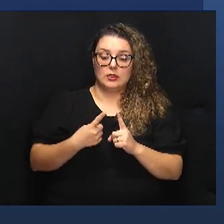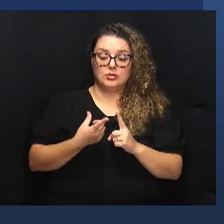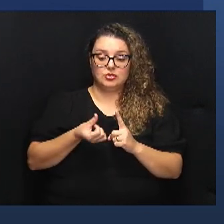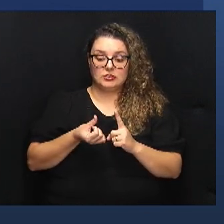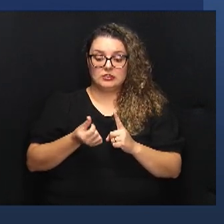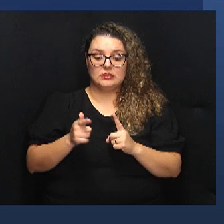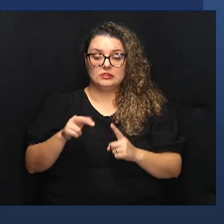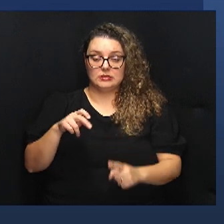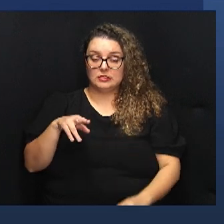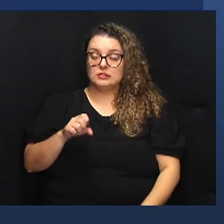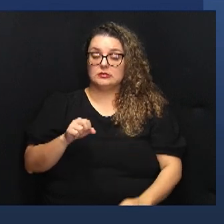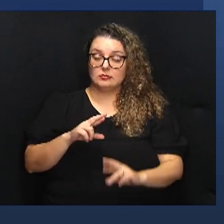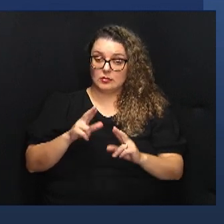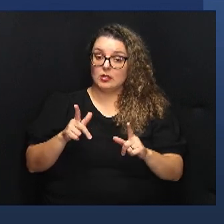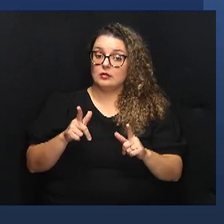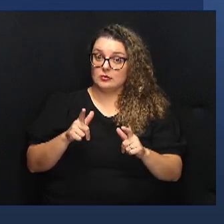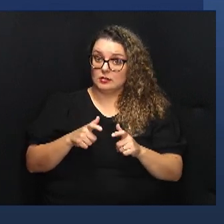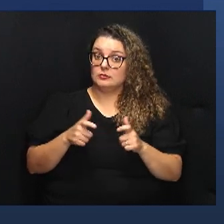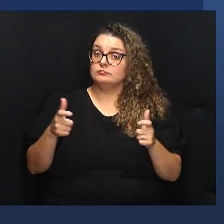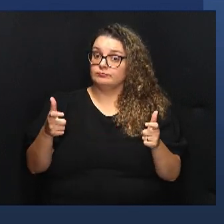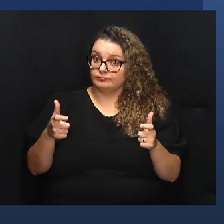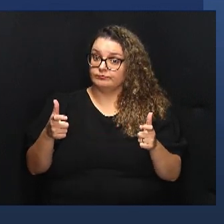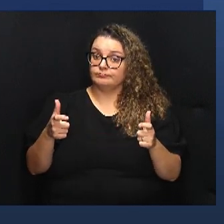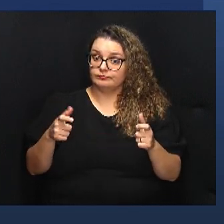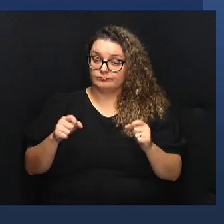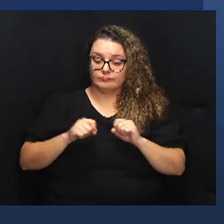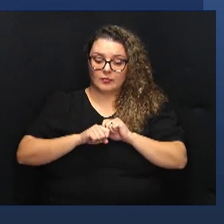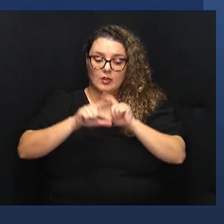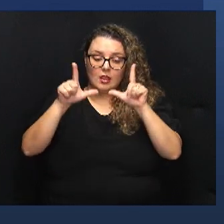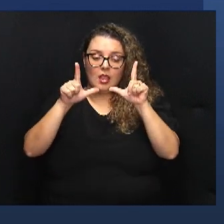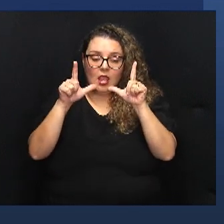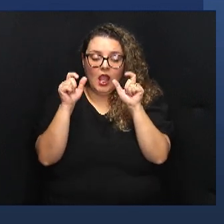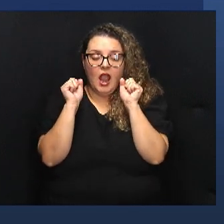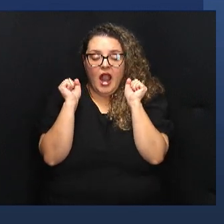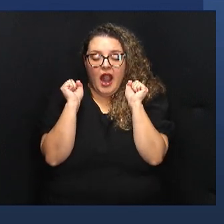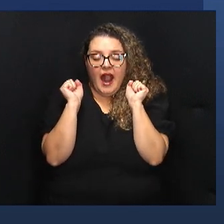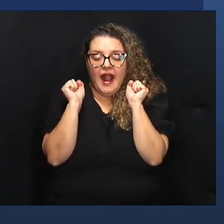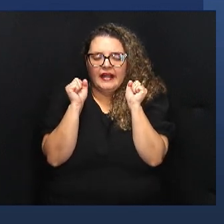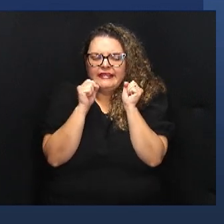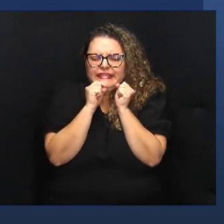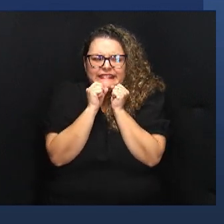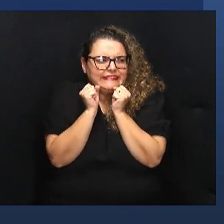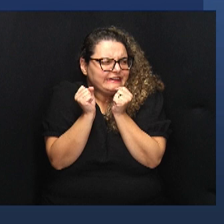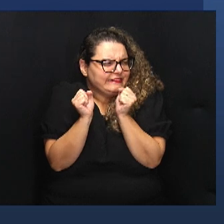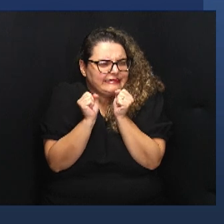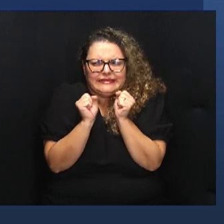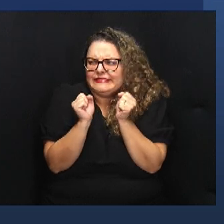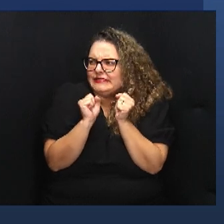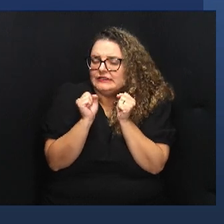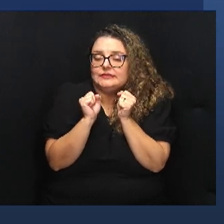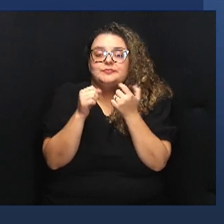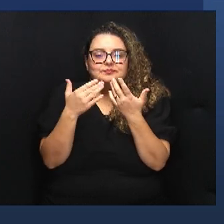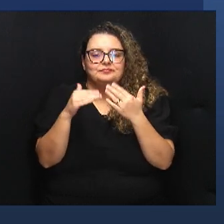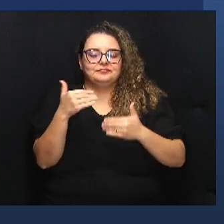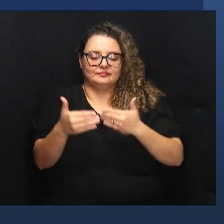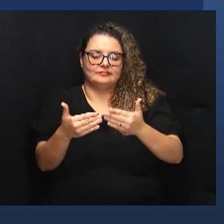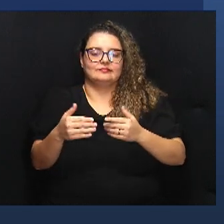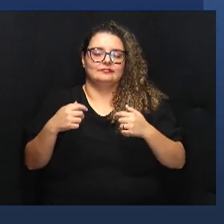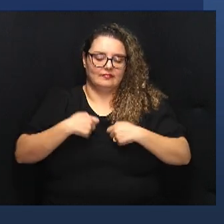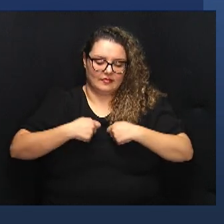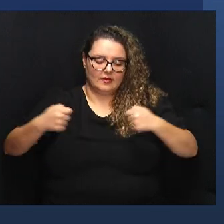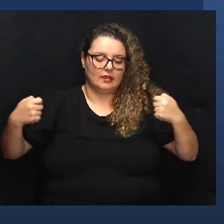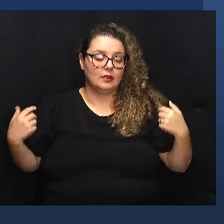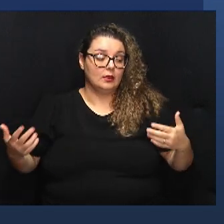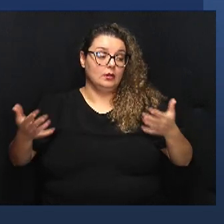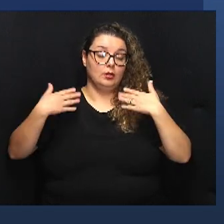graus de diferença, é muita coisa. Então, para quem acorda cedinho ainda vai sentir o frio, mas ao longo do dia vai ter que tirar o